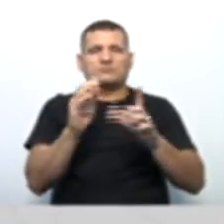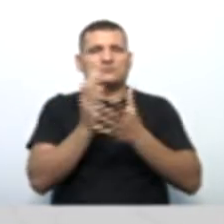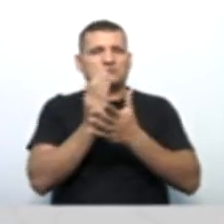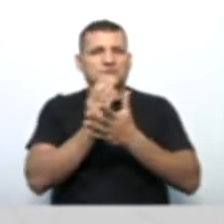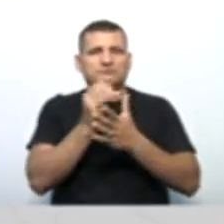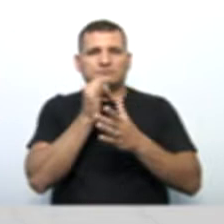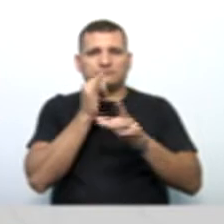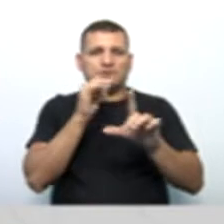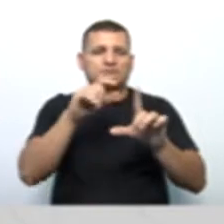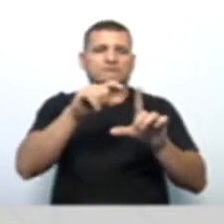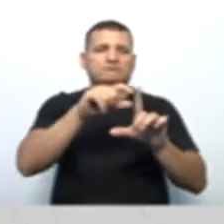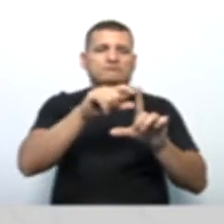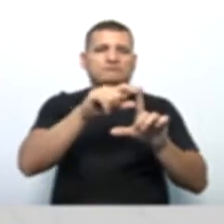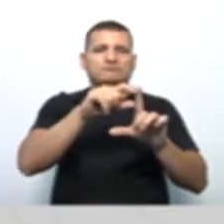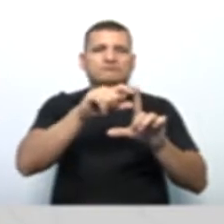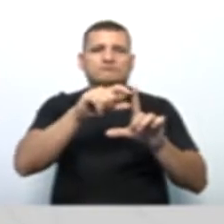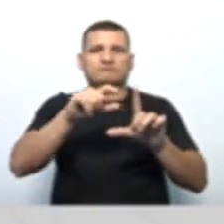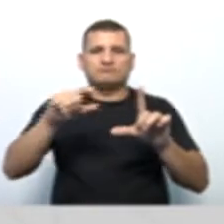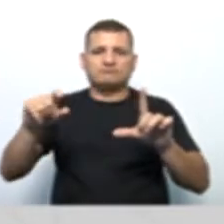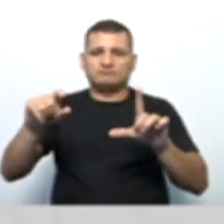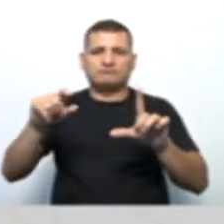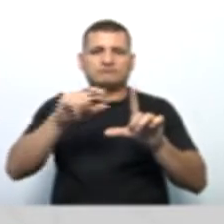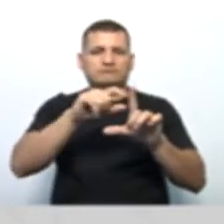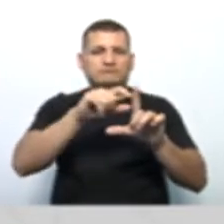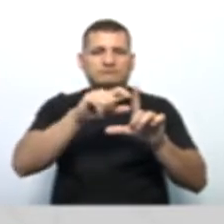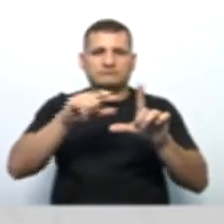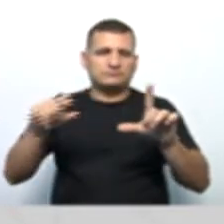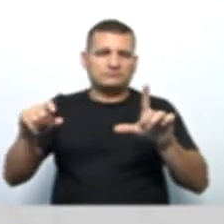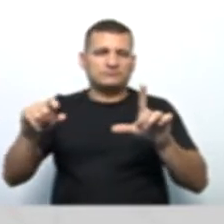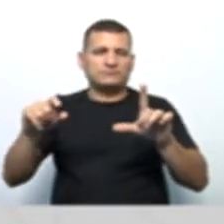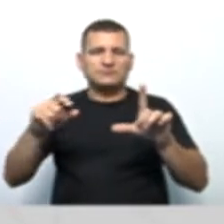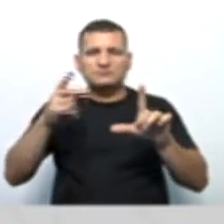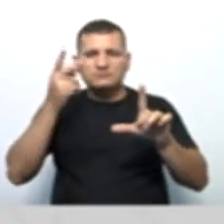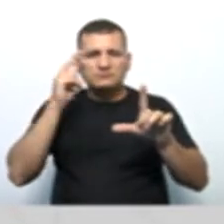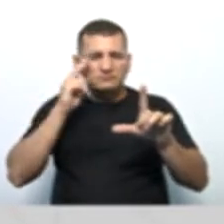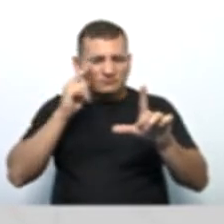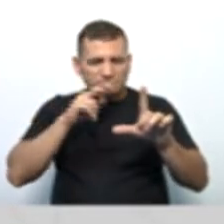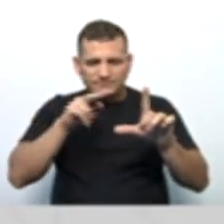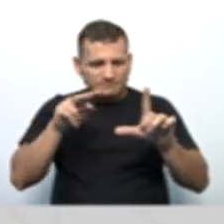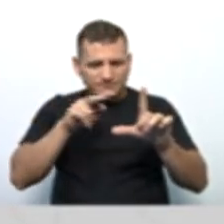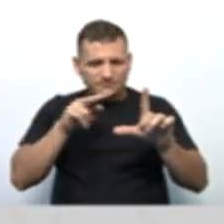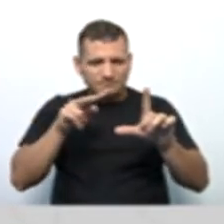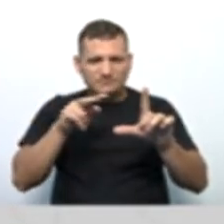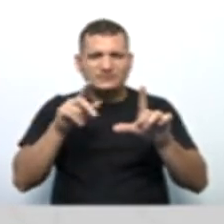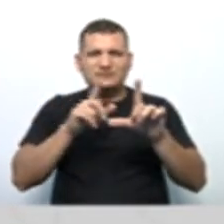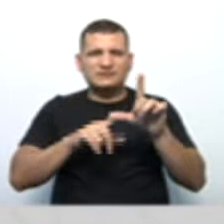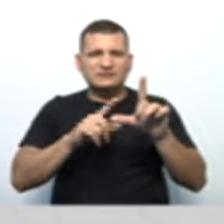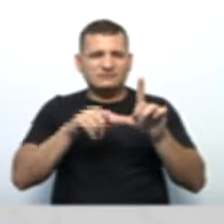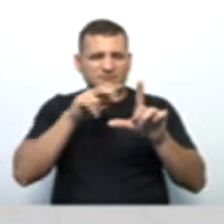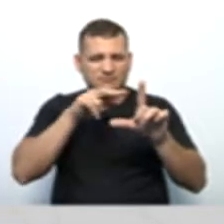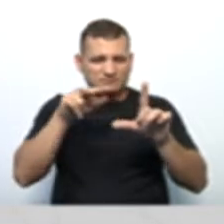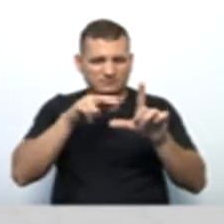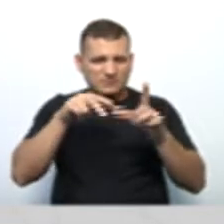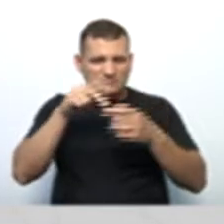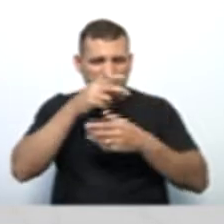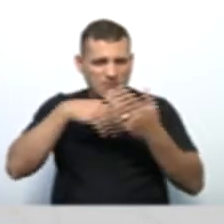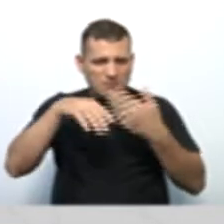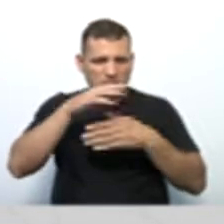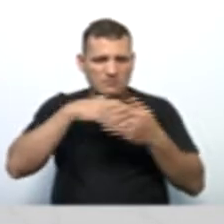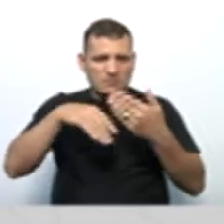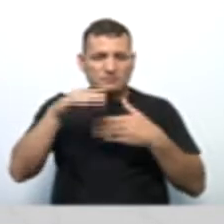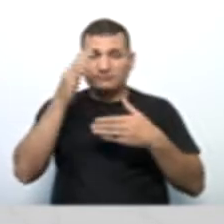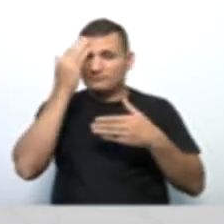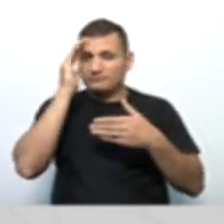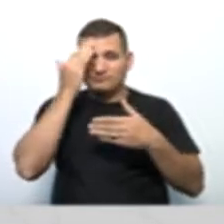ou seja o cara só vai ver letrinha letrinha letrinha aquino chegou uma hora que ele vai baralhar e vai ver uma sopa e tem que entender mais